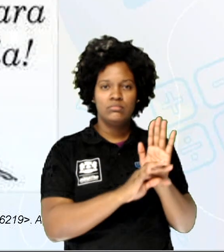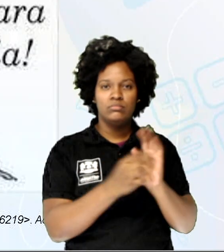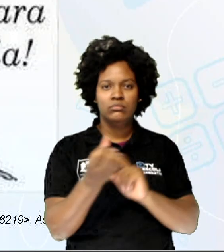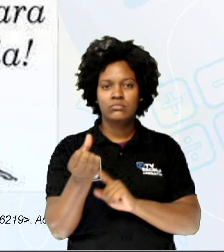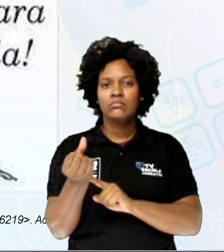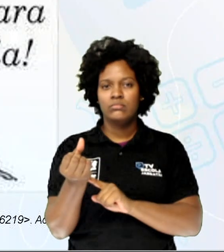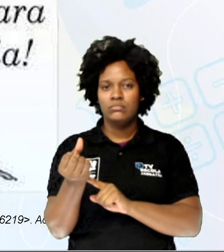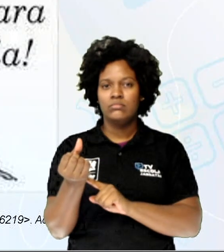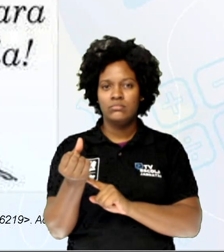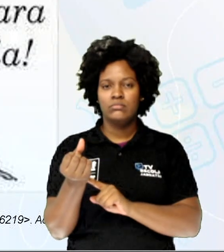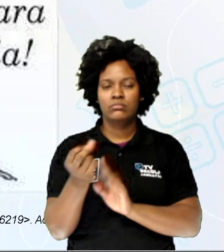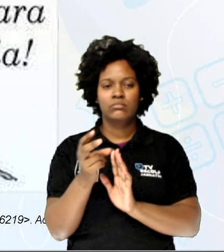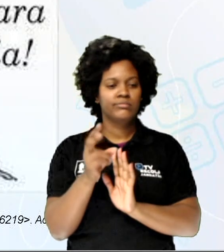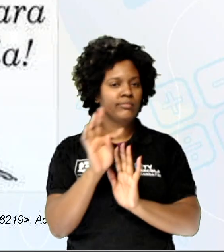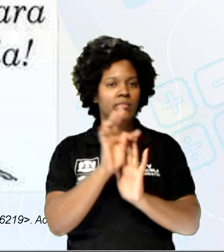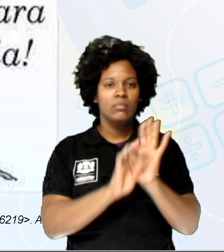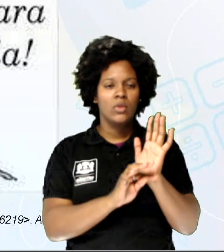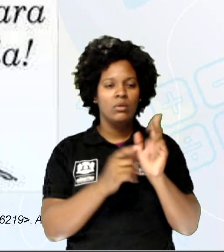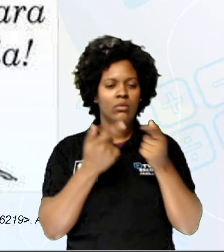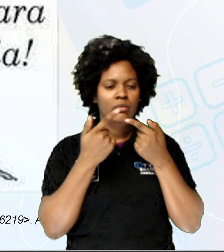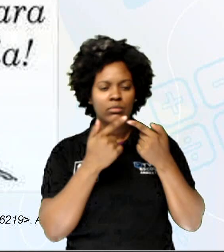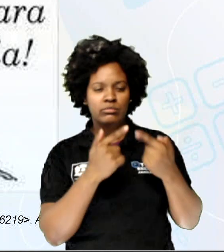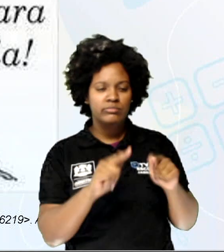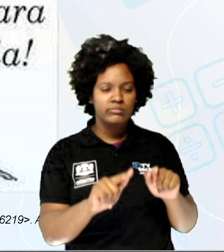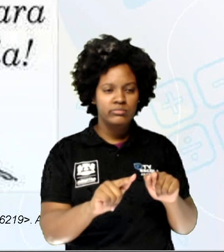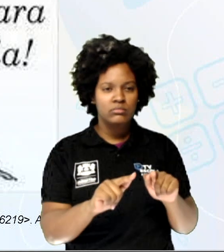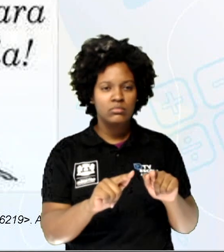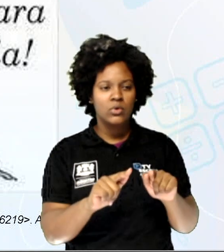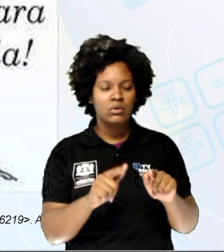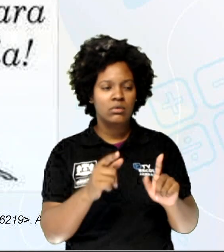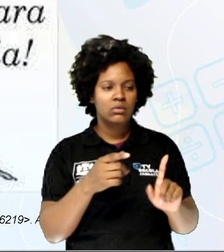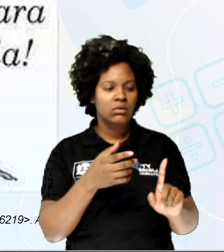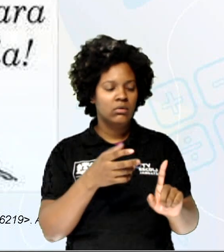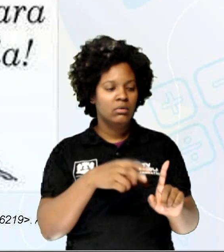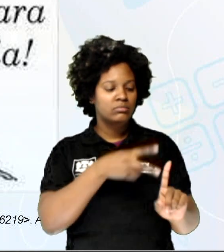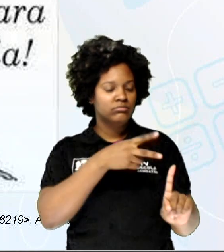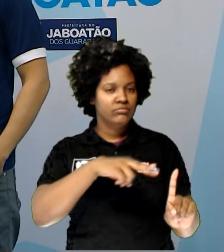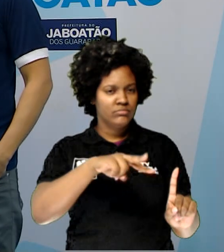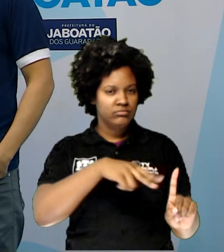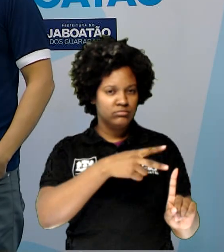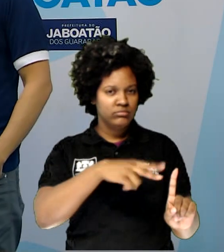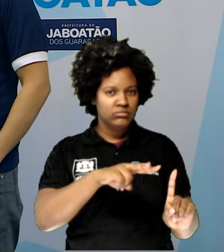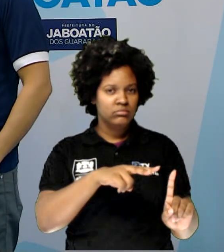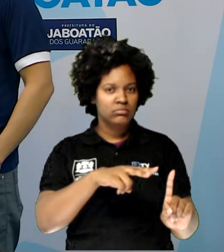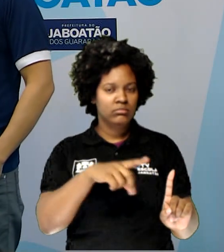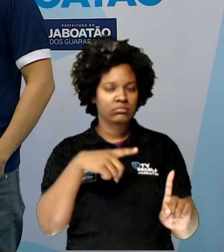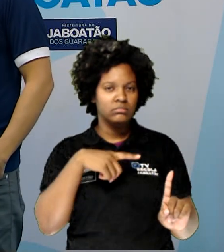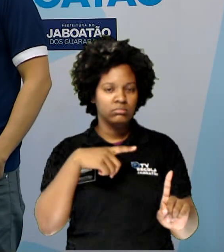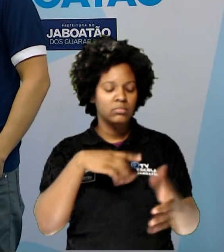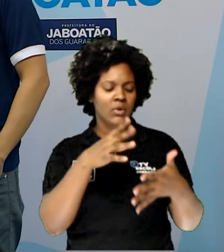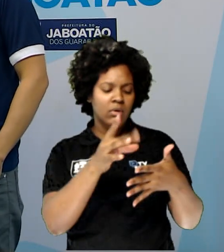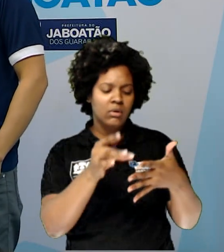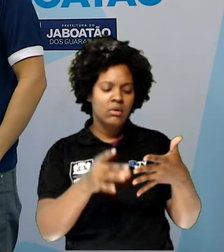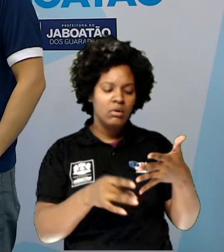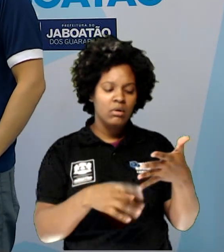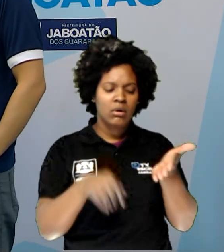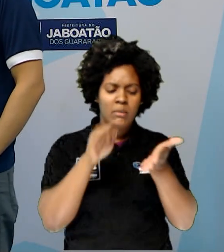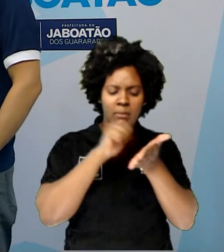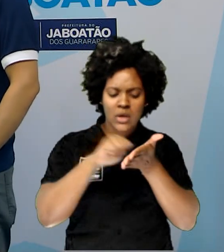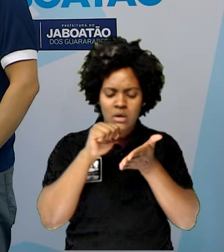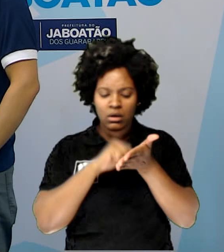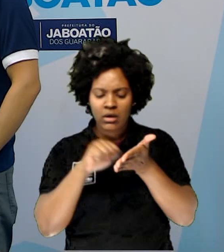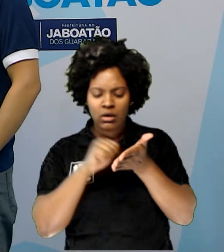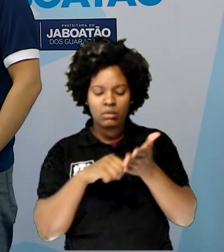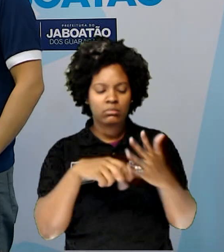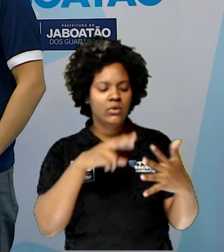aquele texto que trabalha com a linguagem multimodal, ou seja, elementos verbais que ficam escritos e elementos